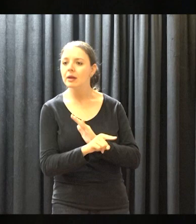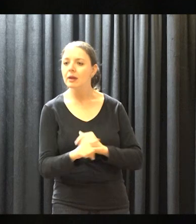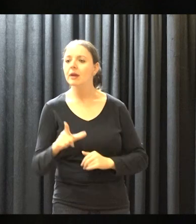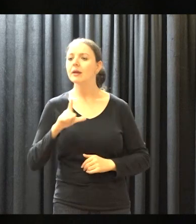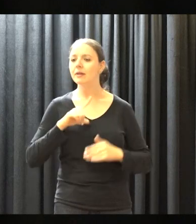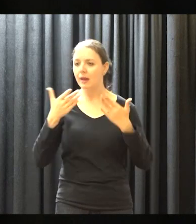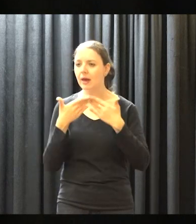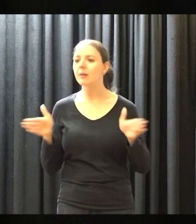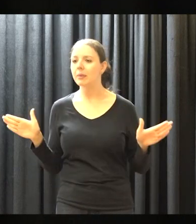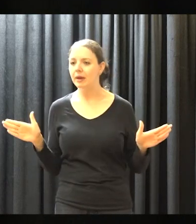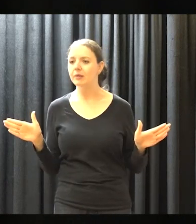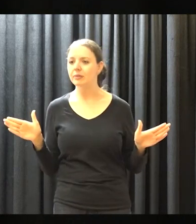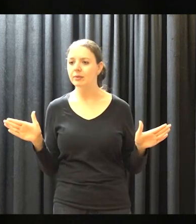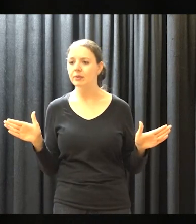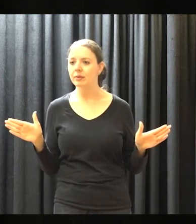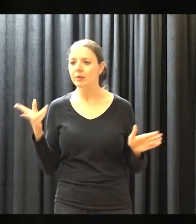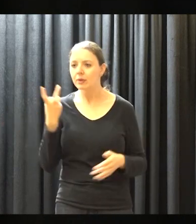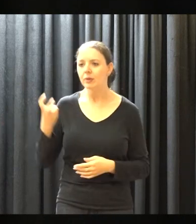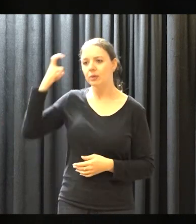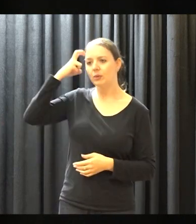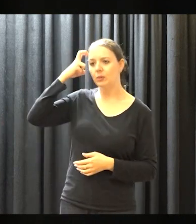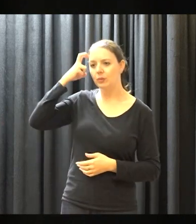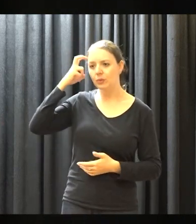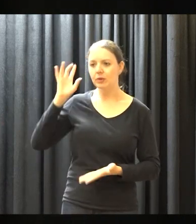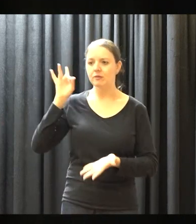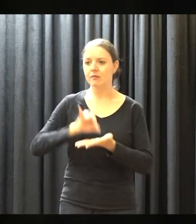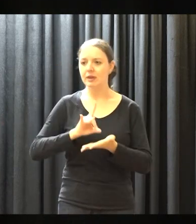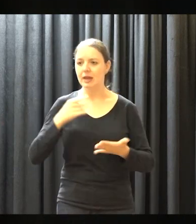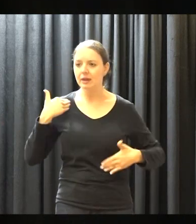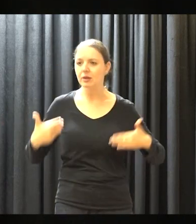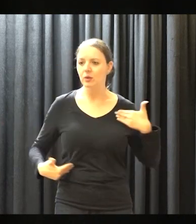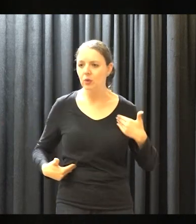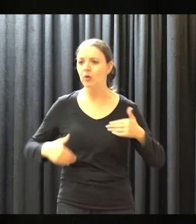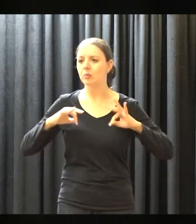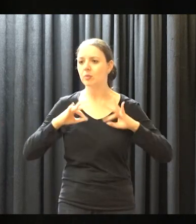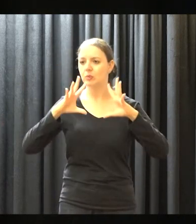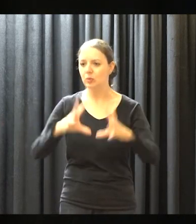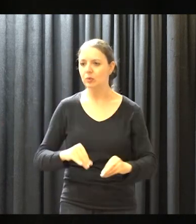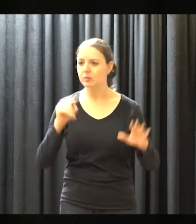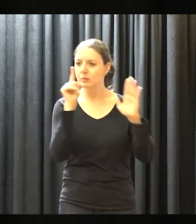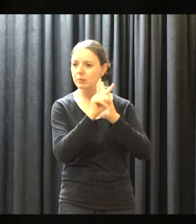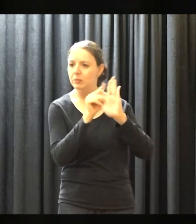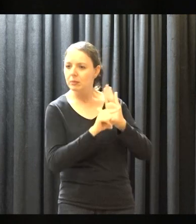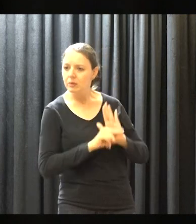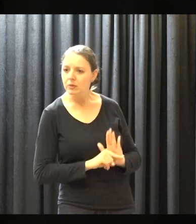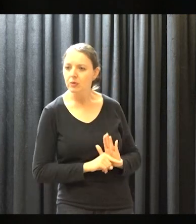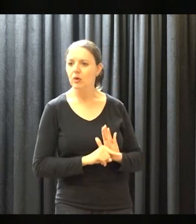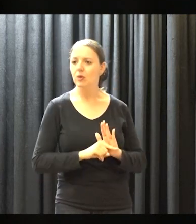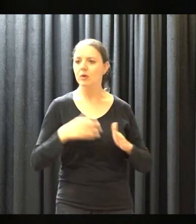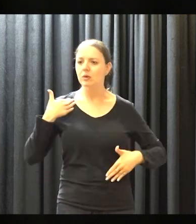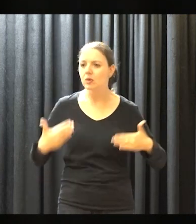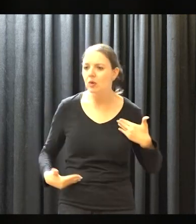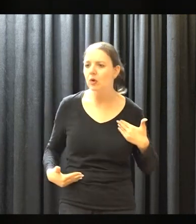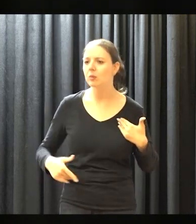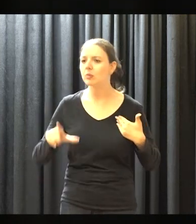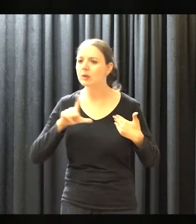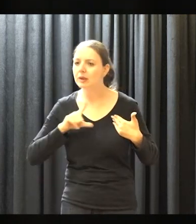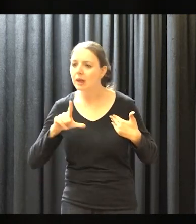assume de saída que todos concordamos que identidades corporais